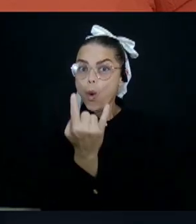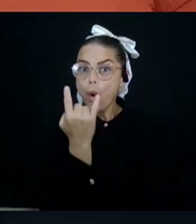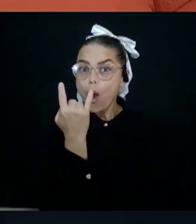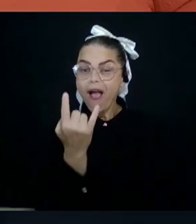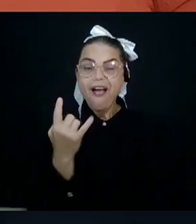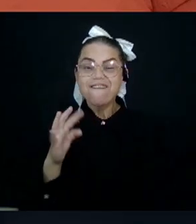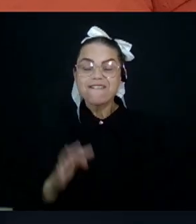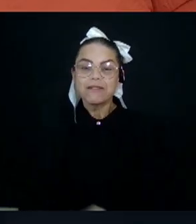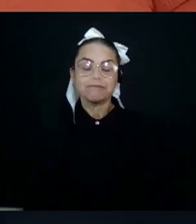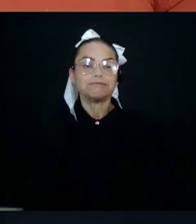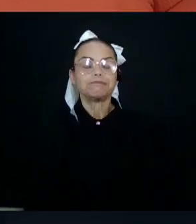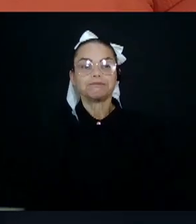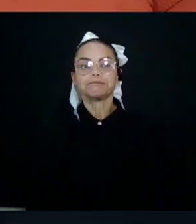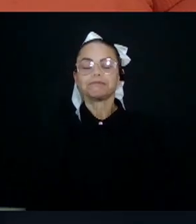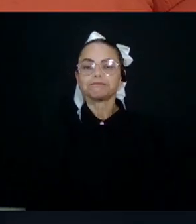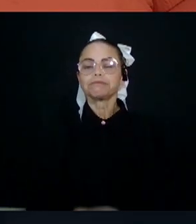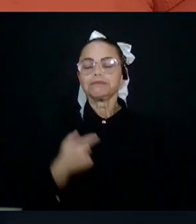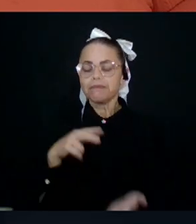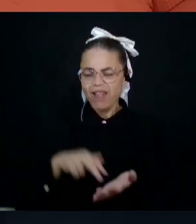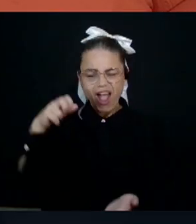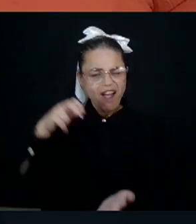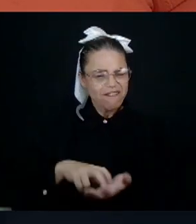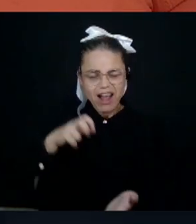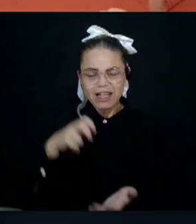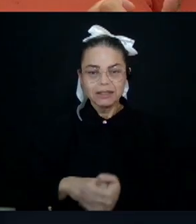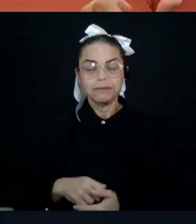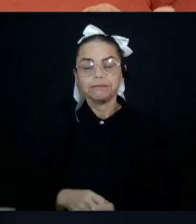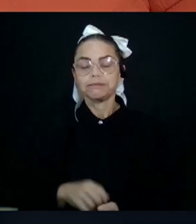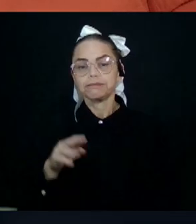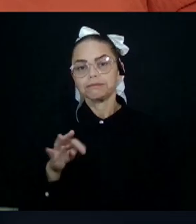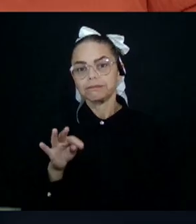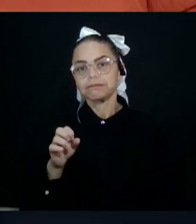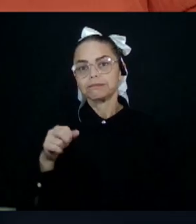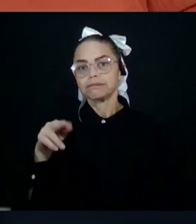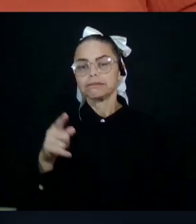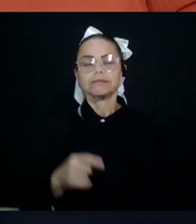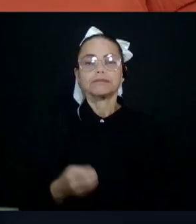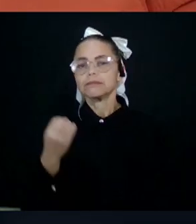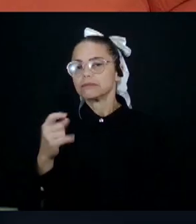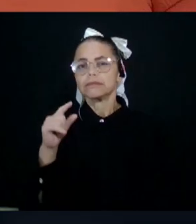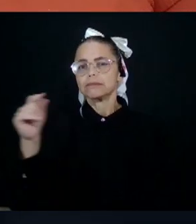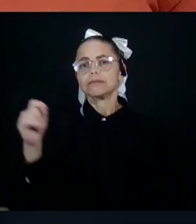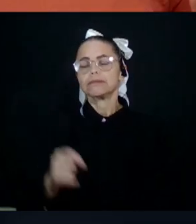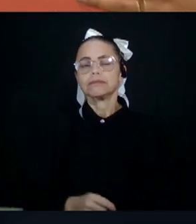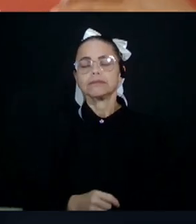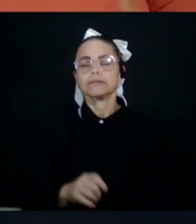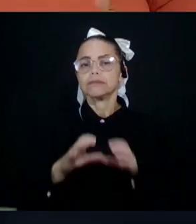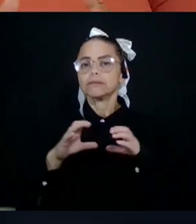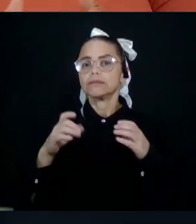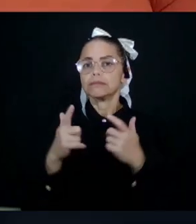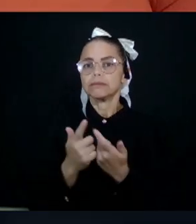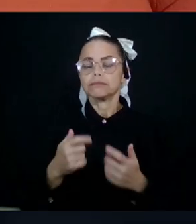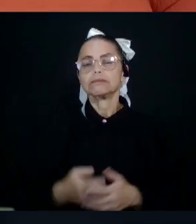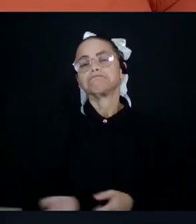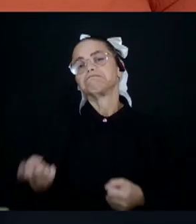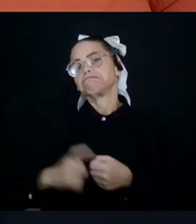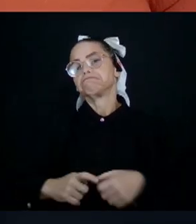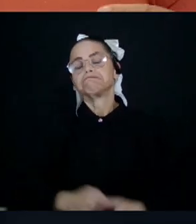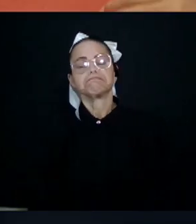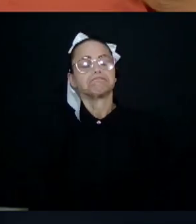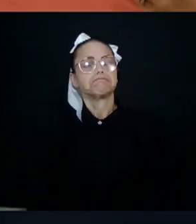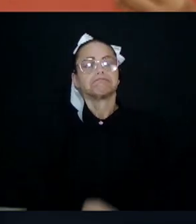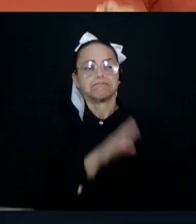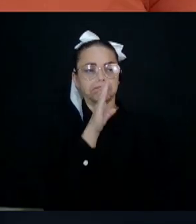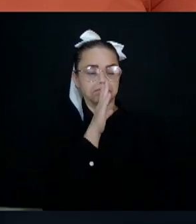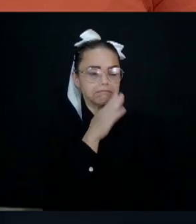que você contasse pra gente, Wellington, como é que é sair da rotina coletiva e voltar para o silêncio de casa?